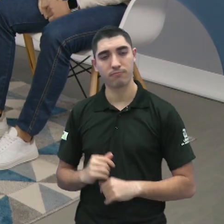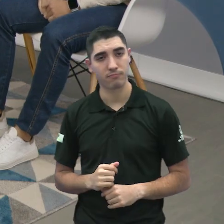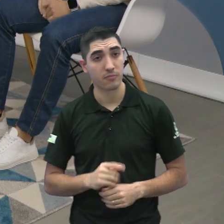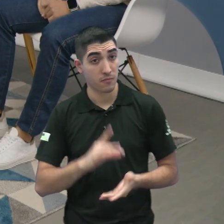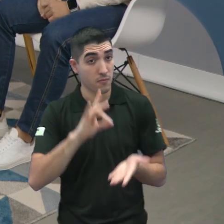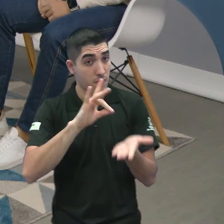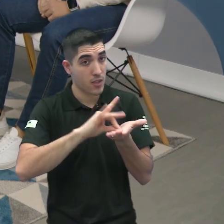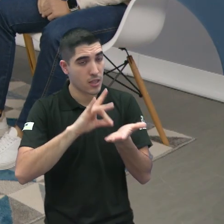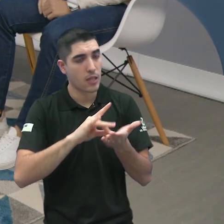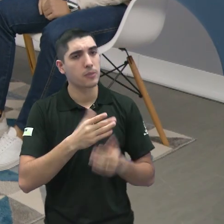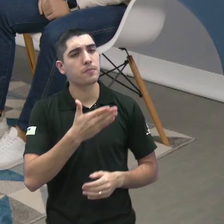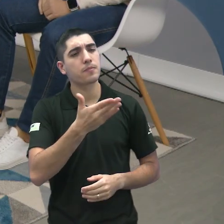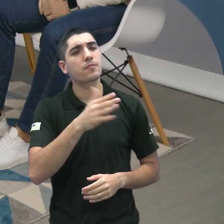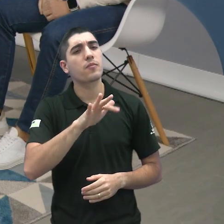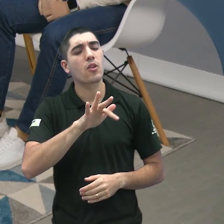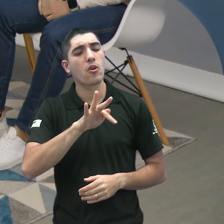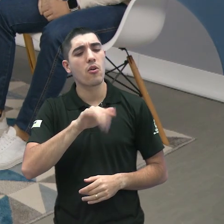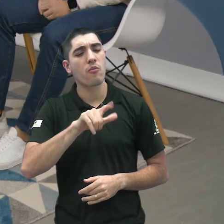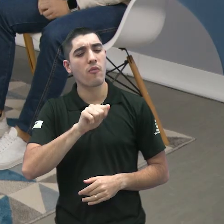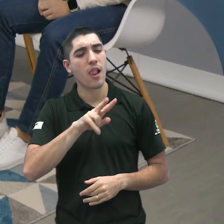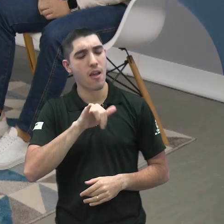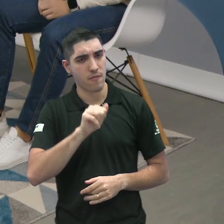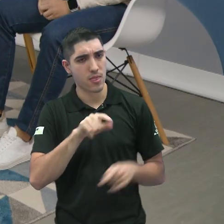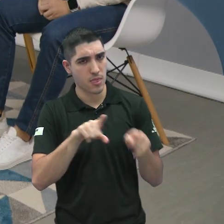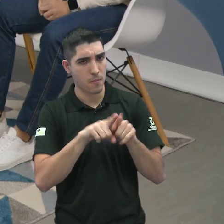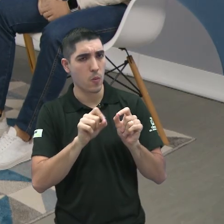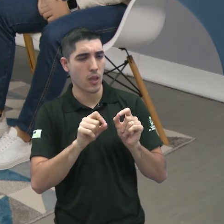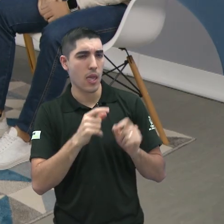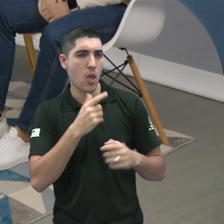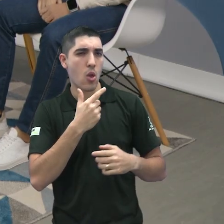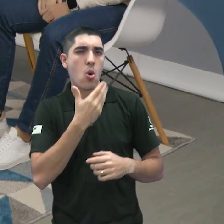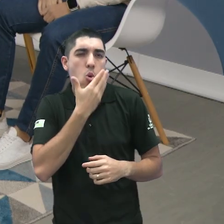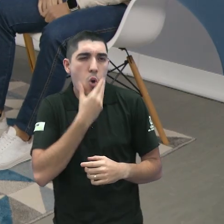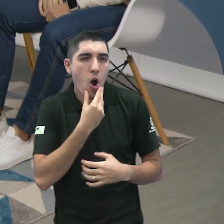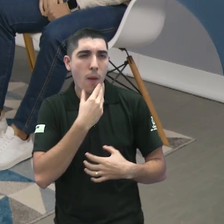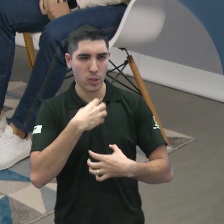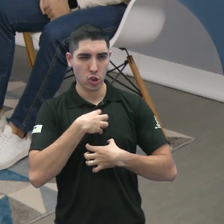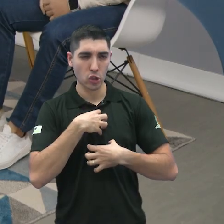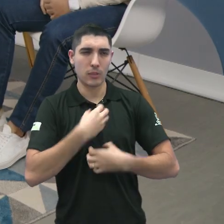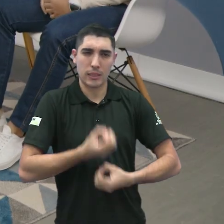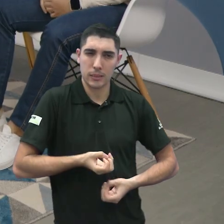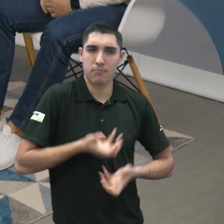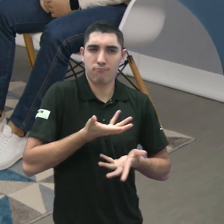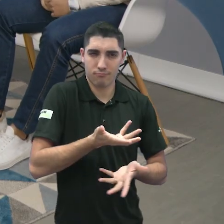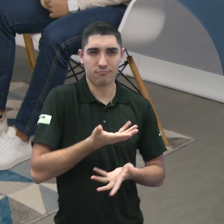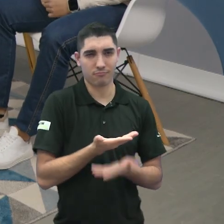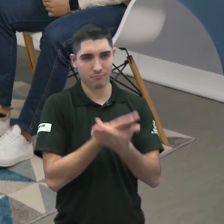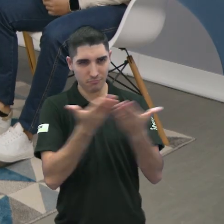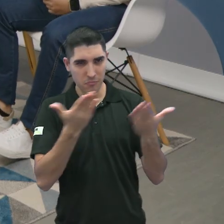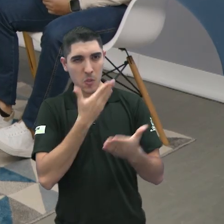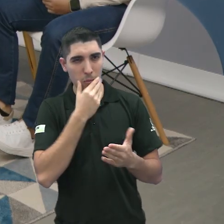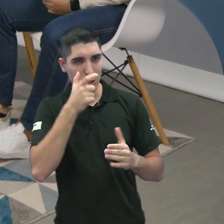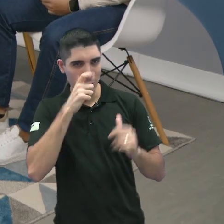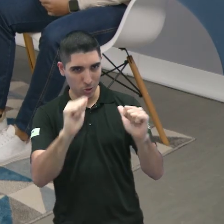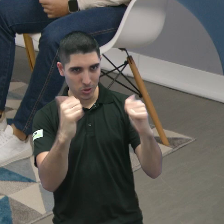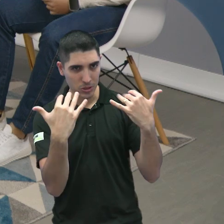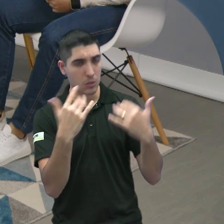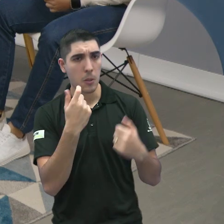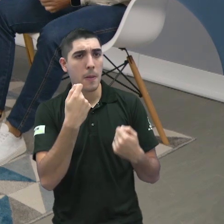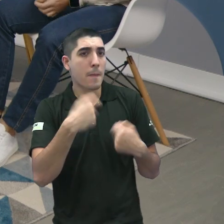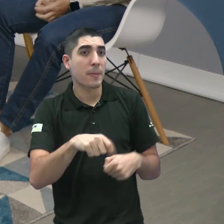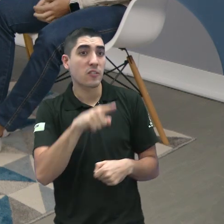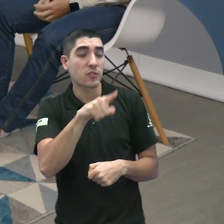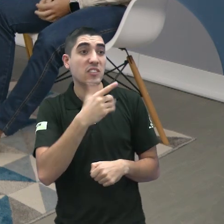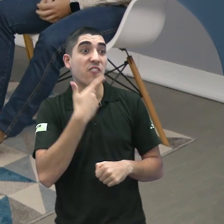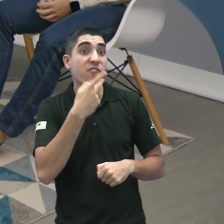Flávia, a gente fala, quando a gente fala do sentido de falar, expressar seus sentimentos, né, os homens que estão aí nos